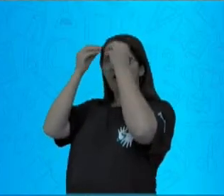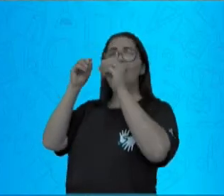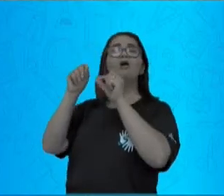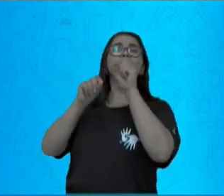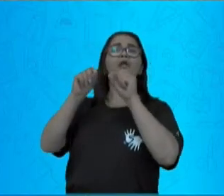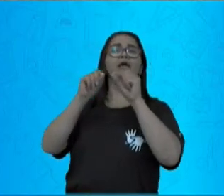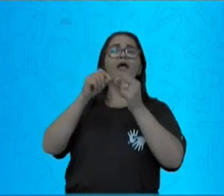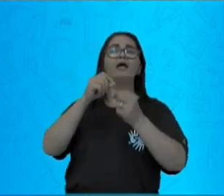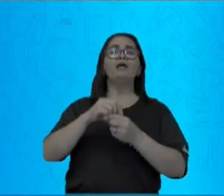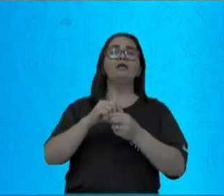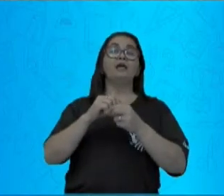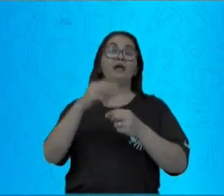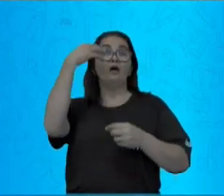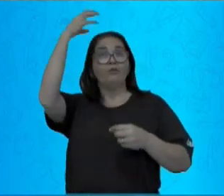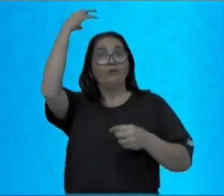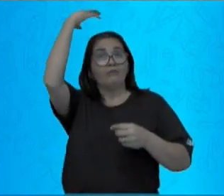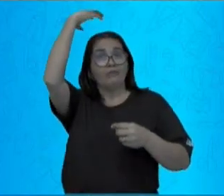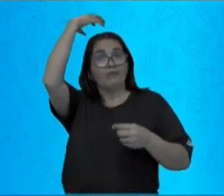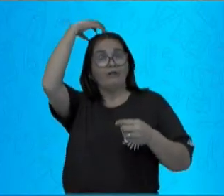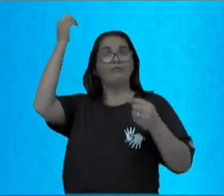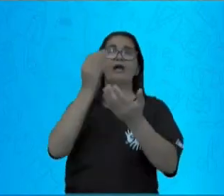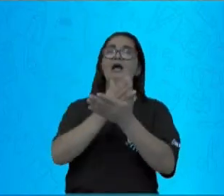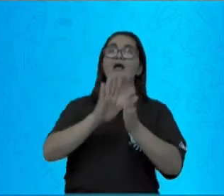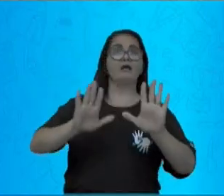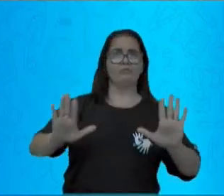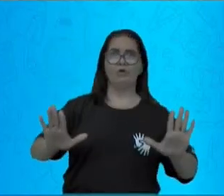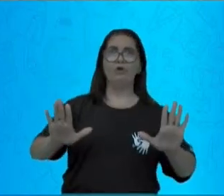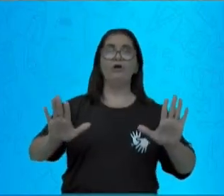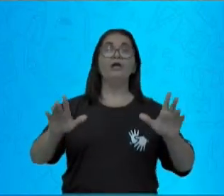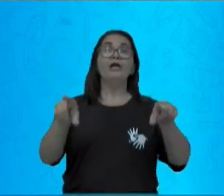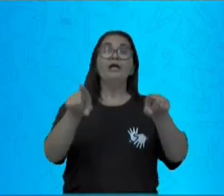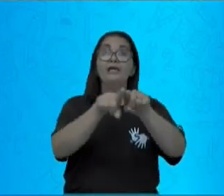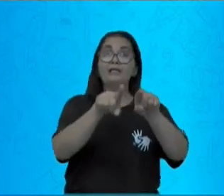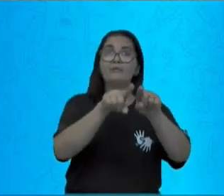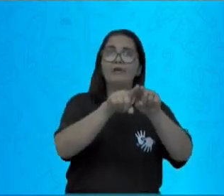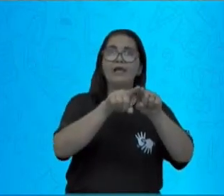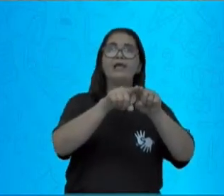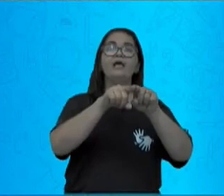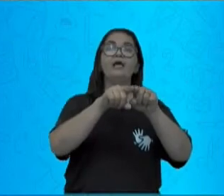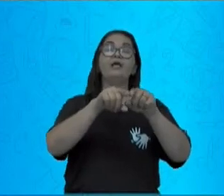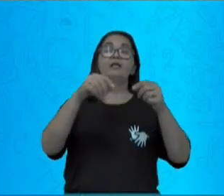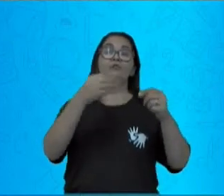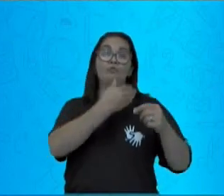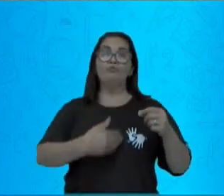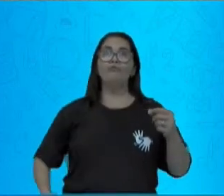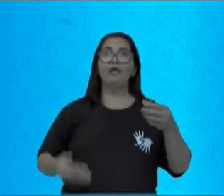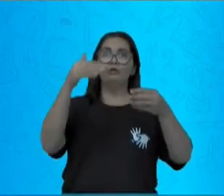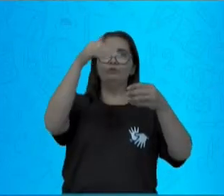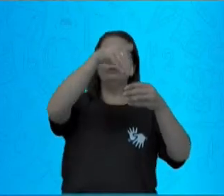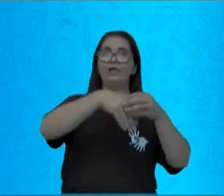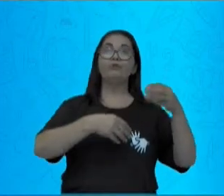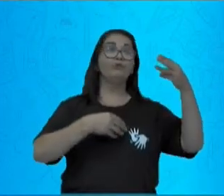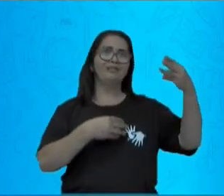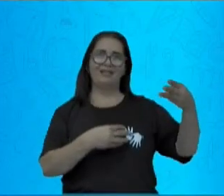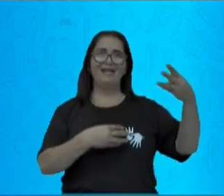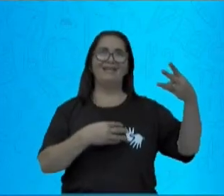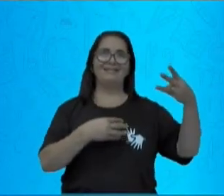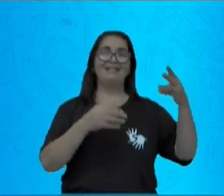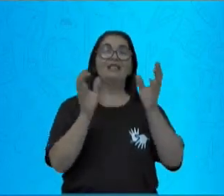absolutismo e a entrada dos três poderes, que é o legislativo, o judiciário e o